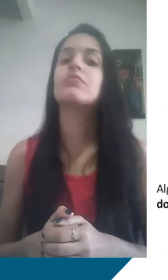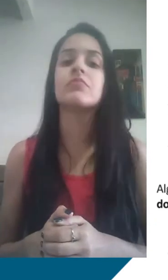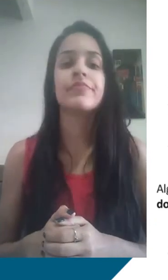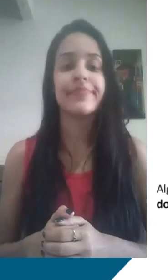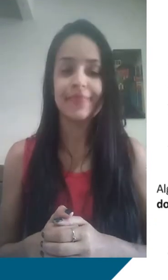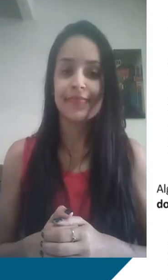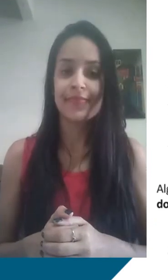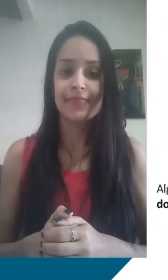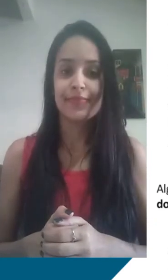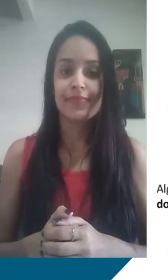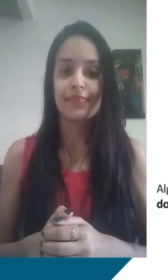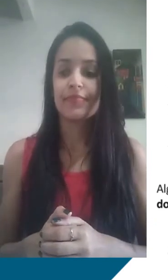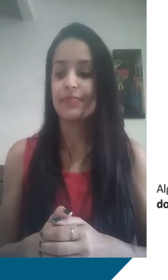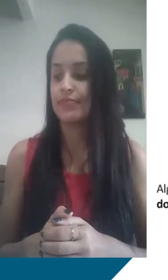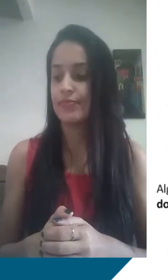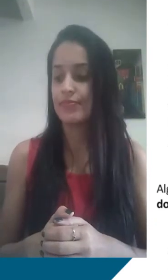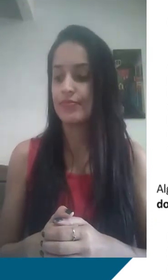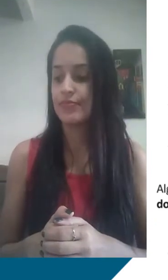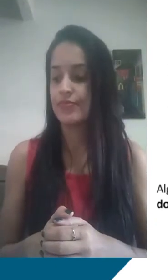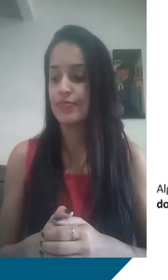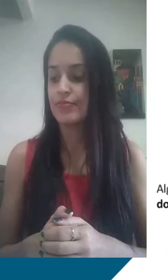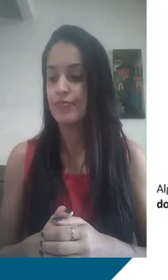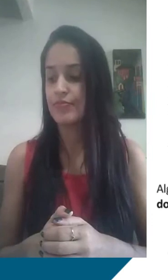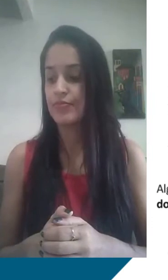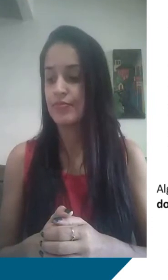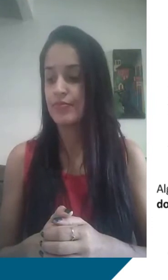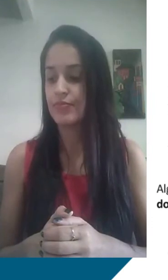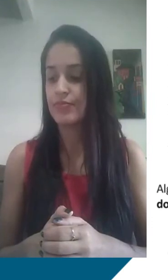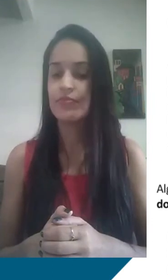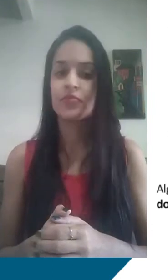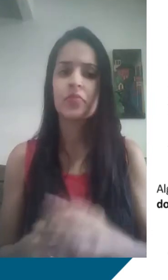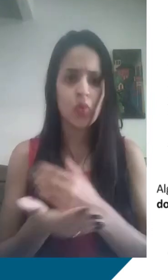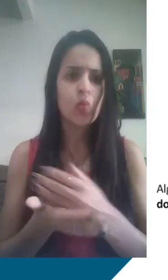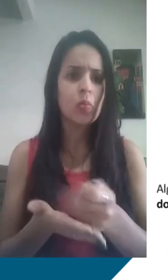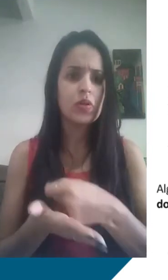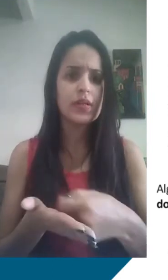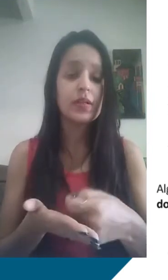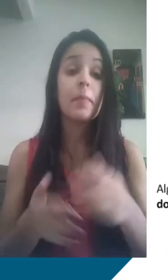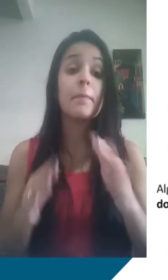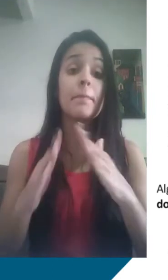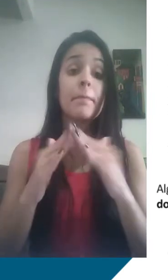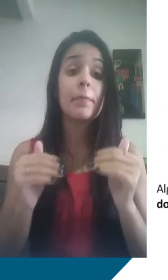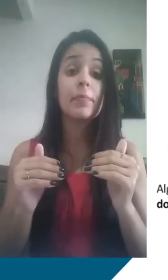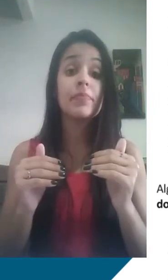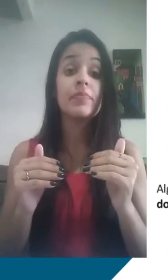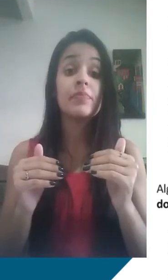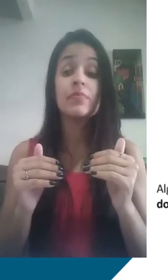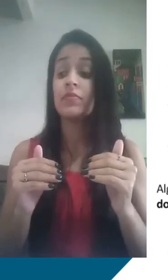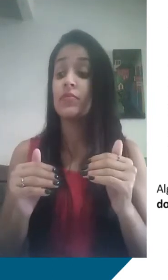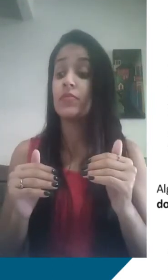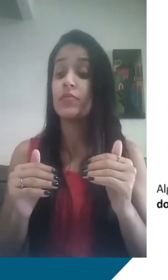do enunciado da questão, alguns elementos linguísticos estabelecem relações entre as diferentes partes do